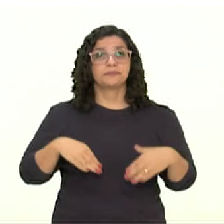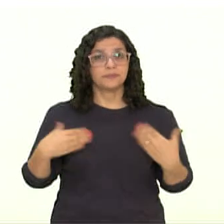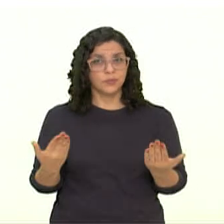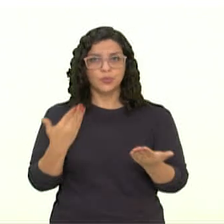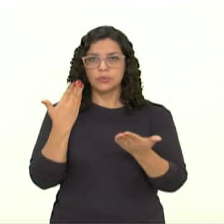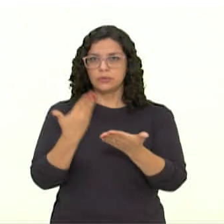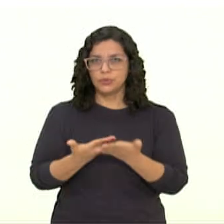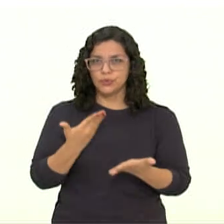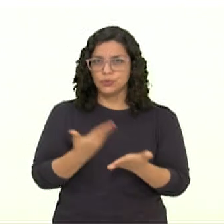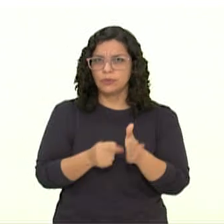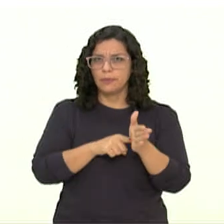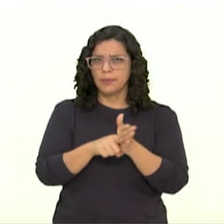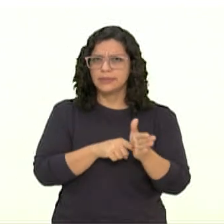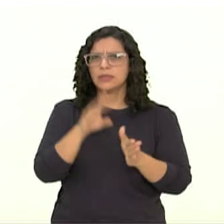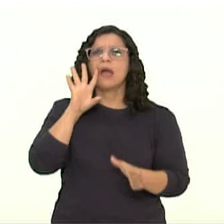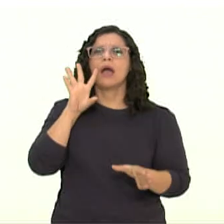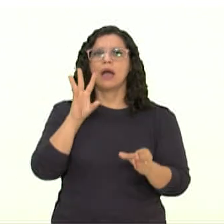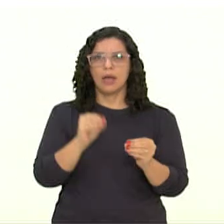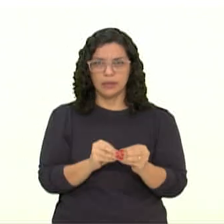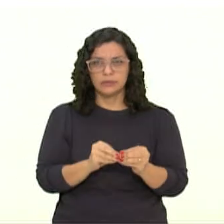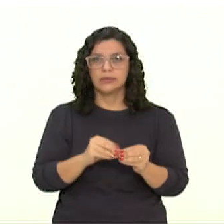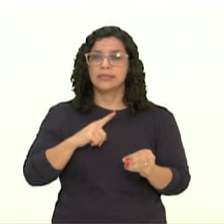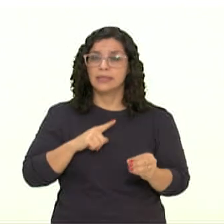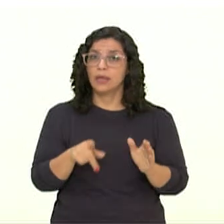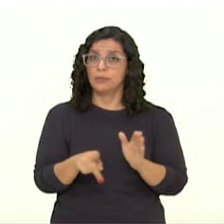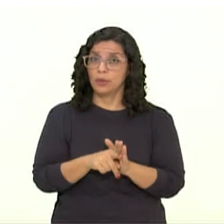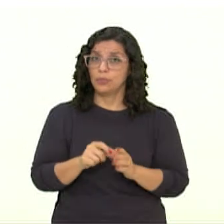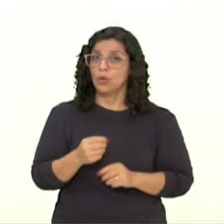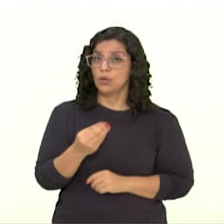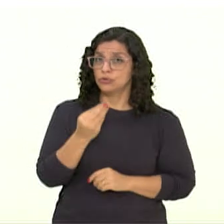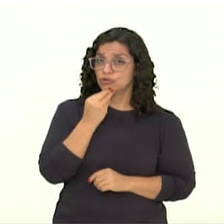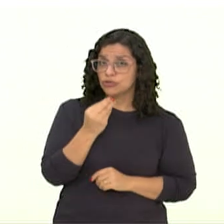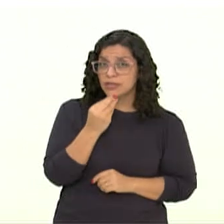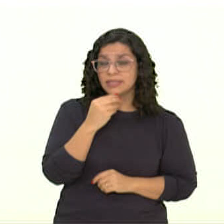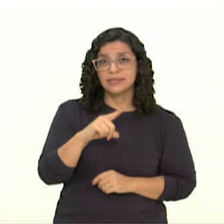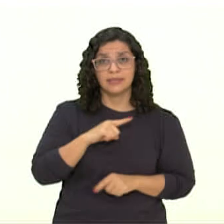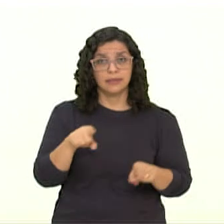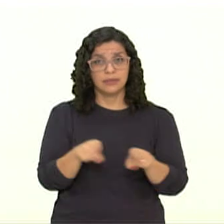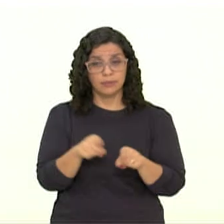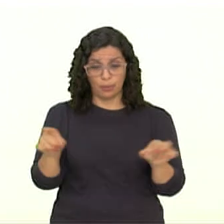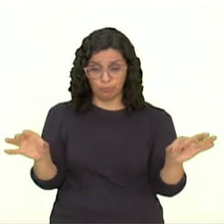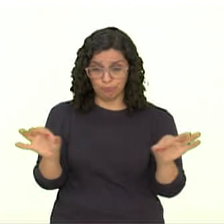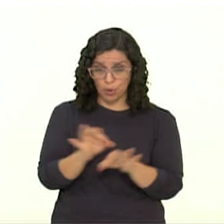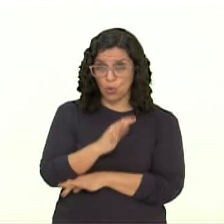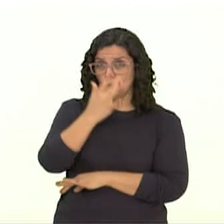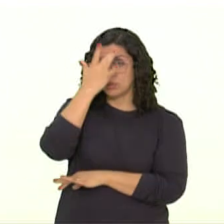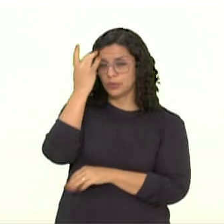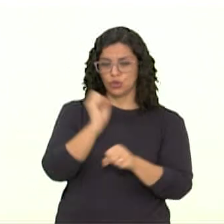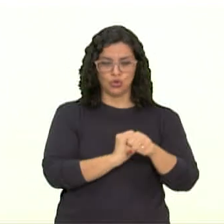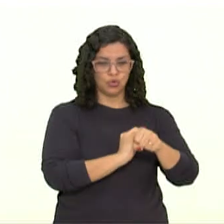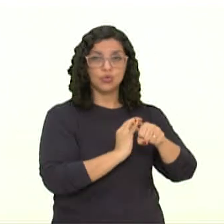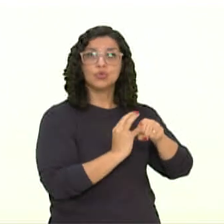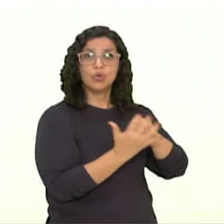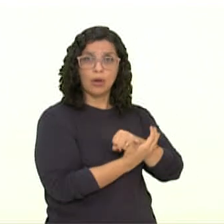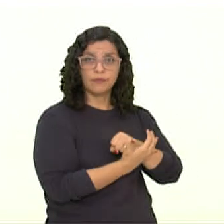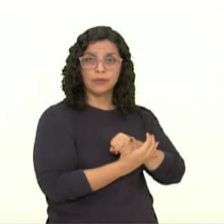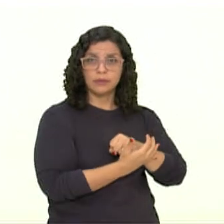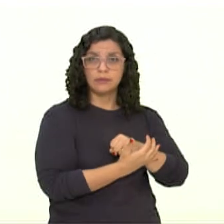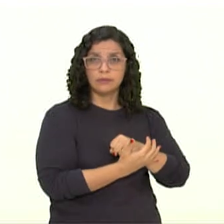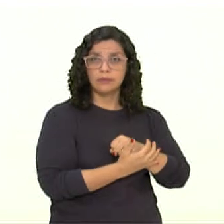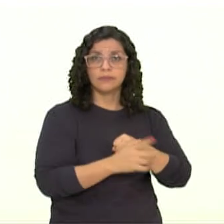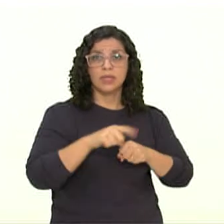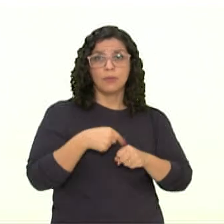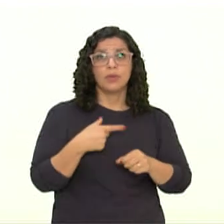esse estudo, entende-se, né, que existe uma grande chance de, após o paciente ter Covid, além de